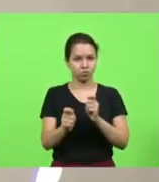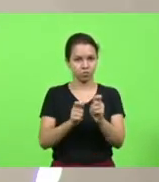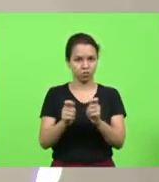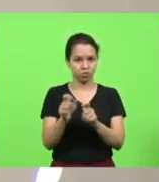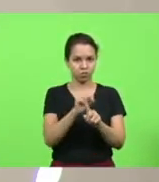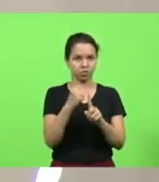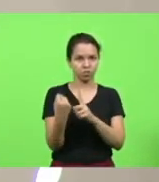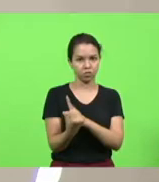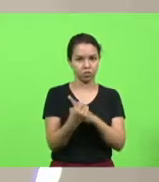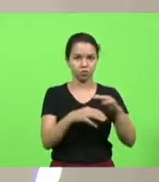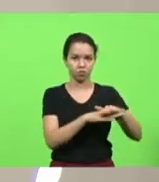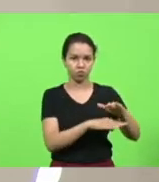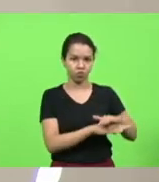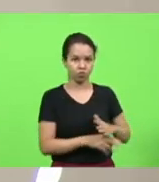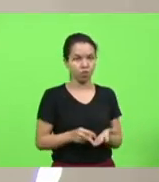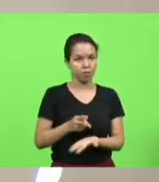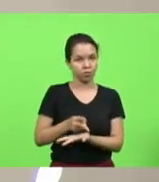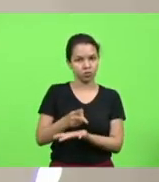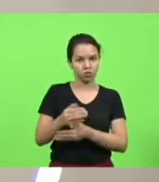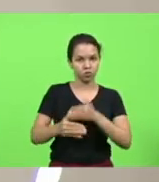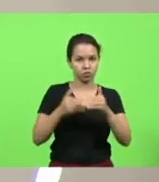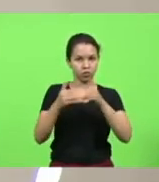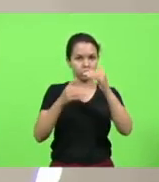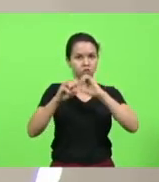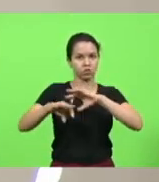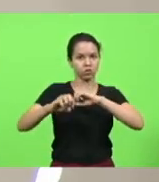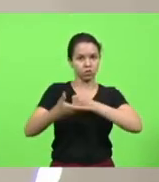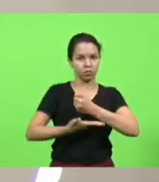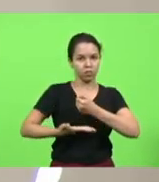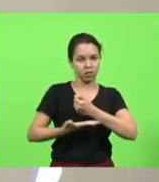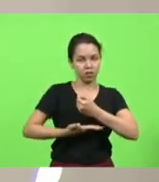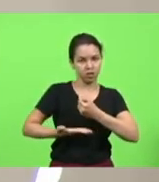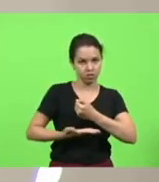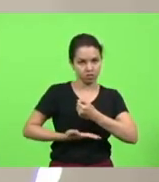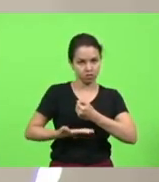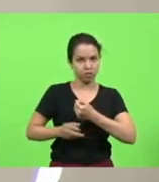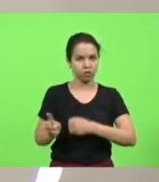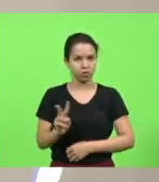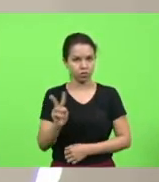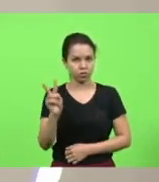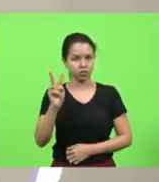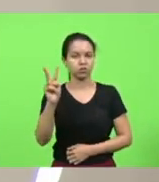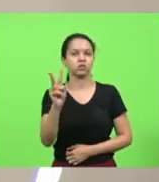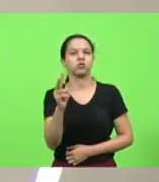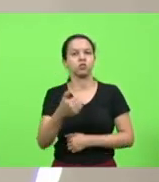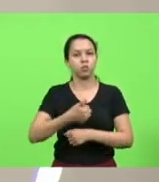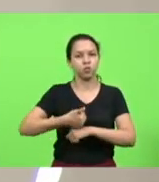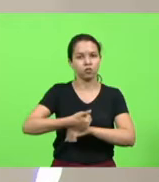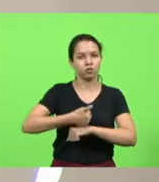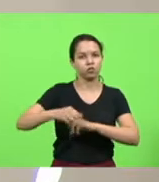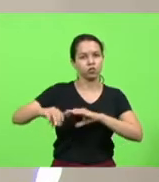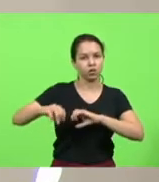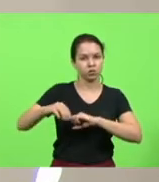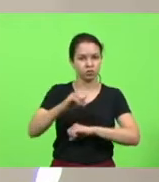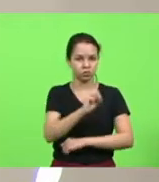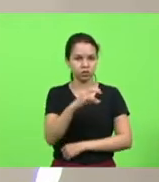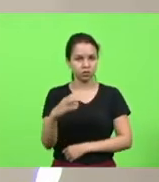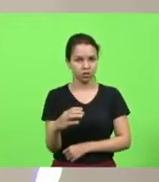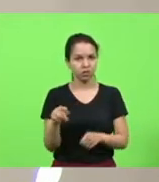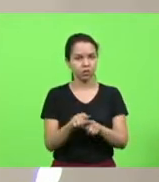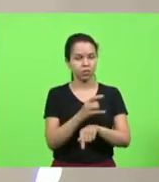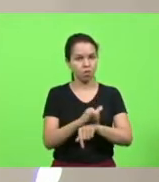de Manutenção e Desenvolvimento da Educação Básica e da Valorização dos Profissionais da Educação de Santa Catarina e estabelece